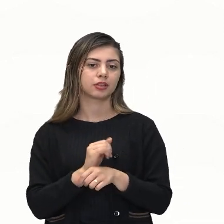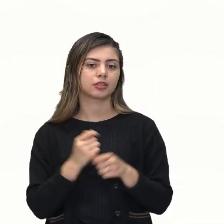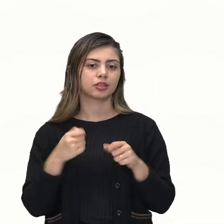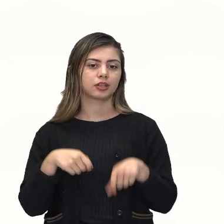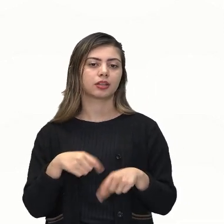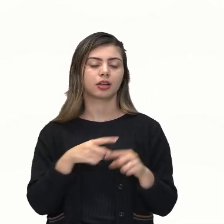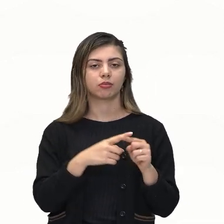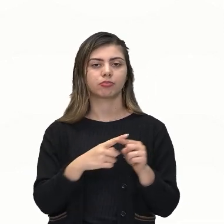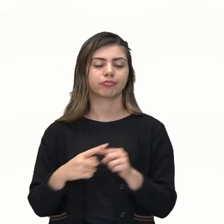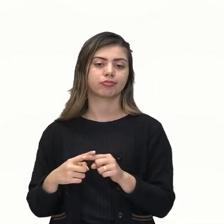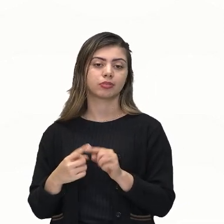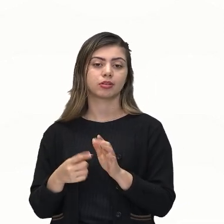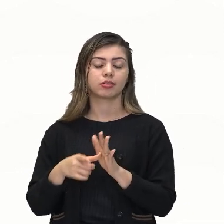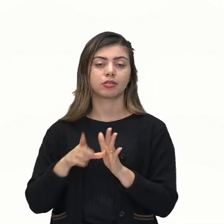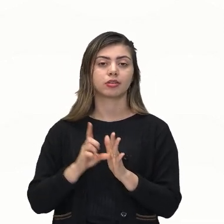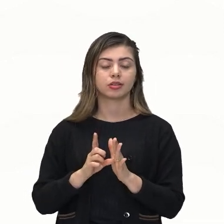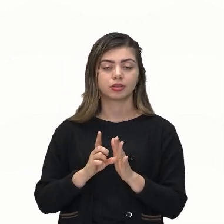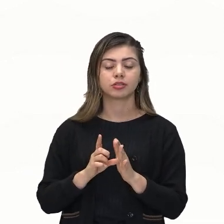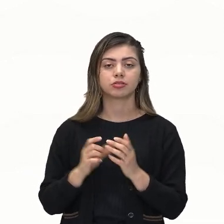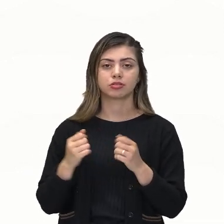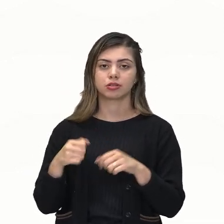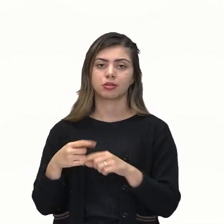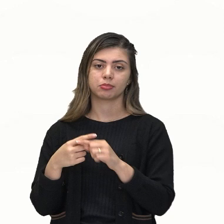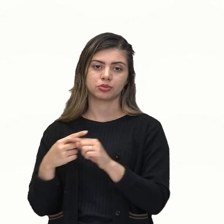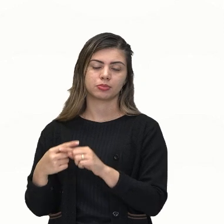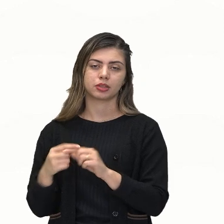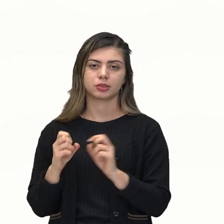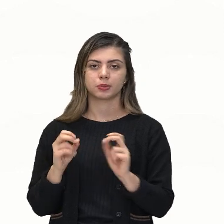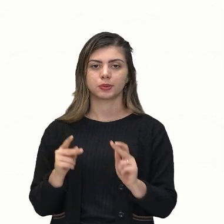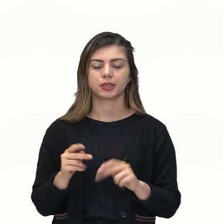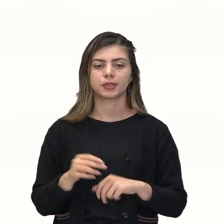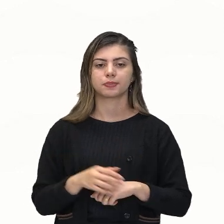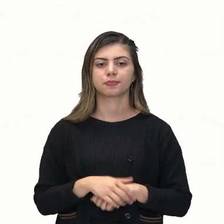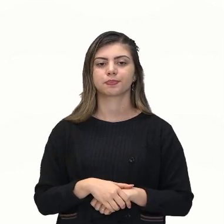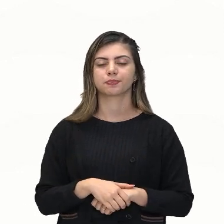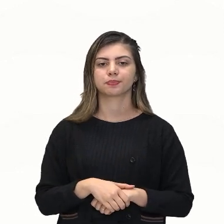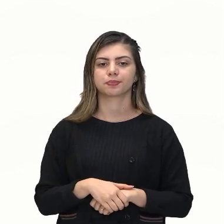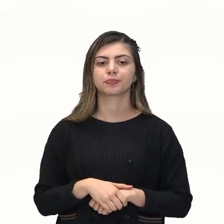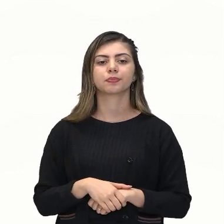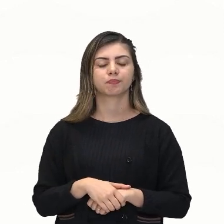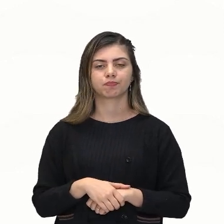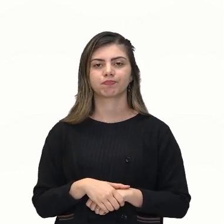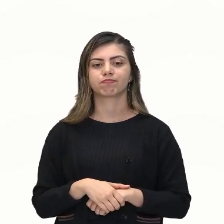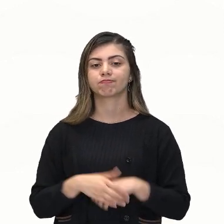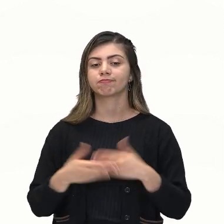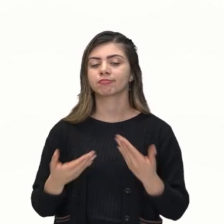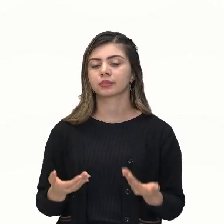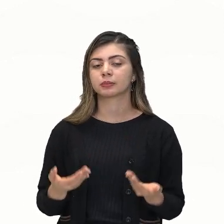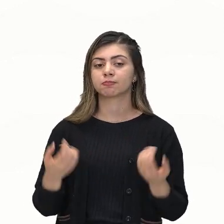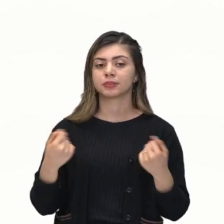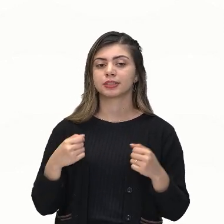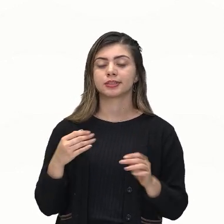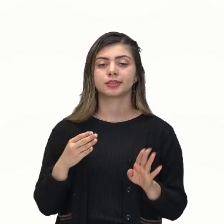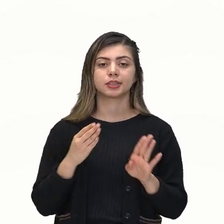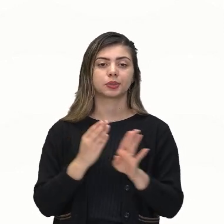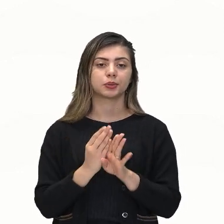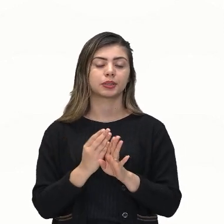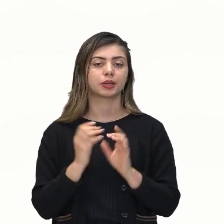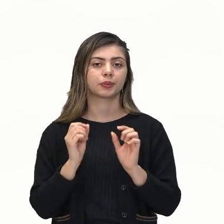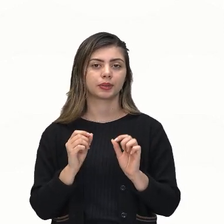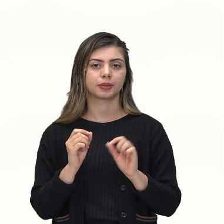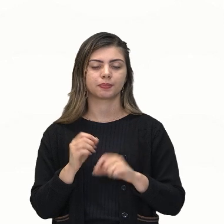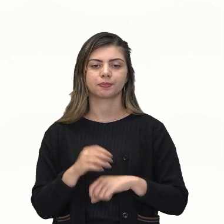proporção antes de resolver a multiplicação, tá bom? Então, vamos lá. Bem, eu quero encontrar, só voltar aqui rapidinho,